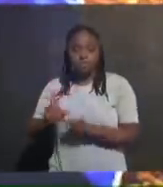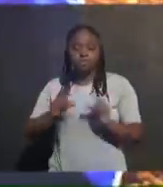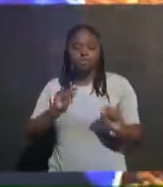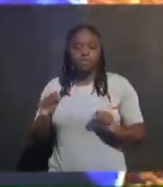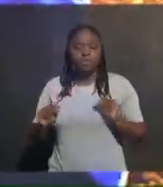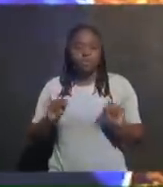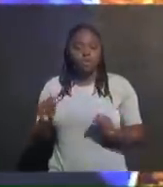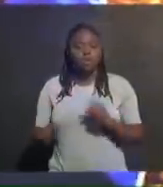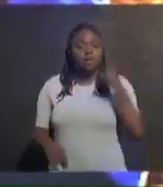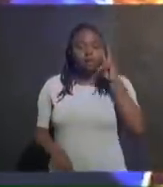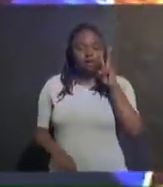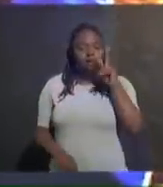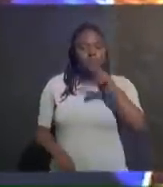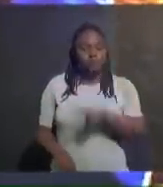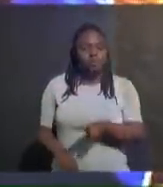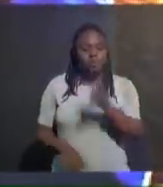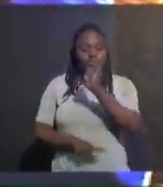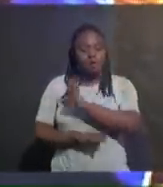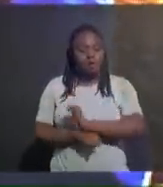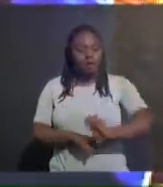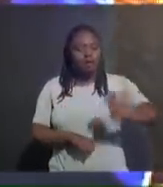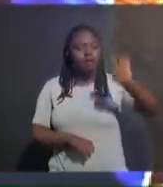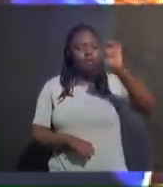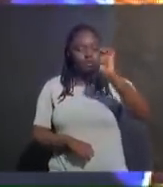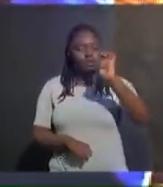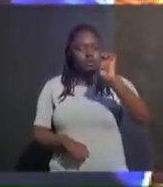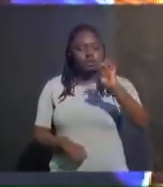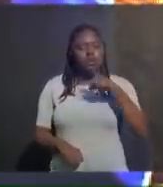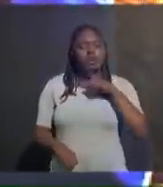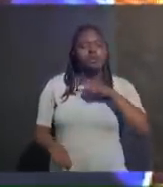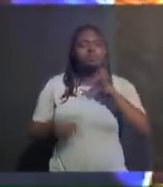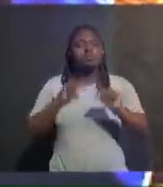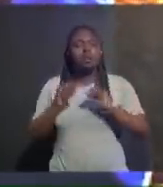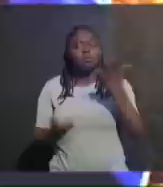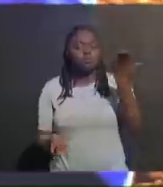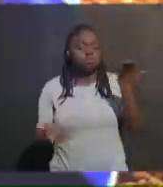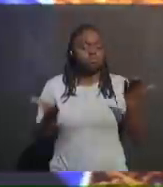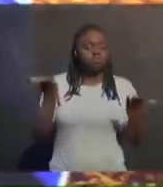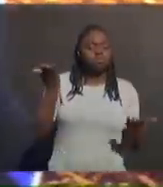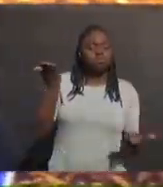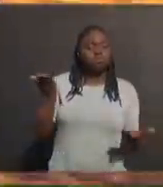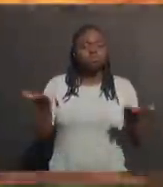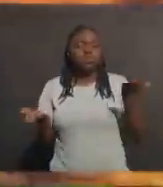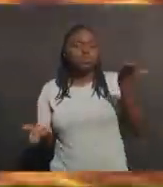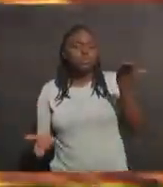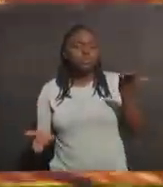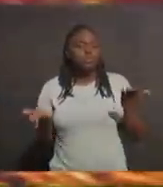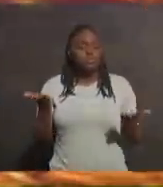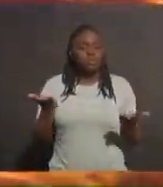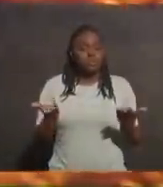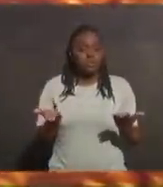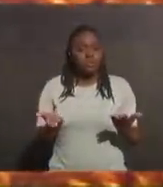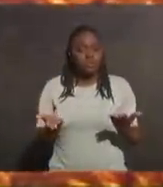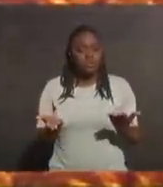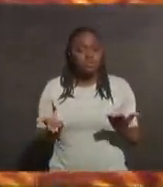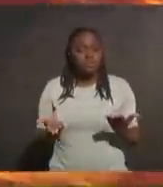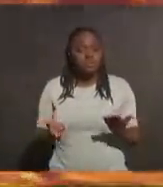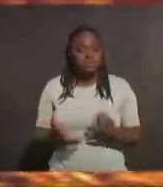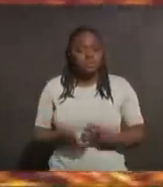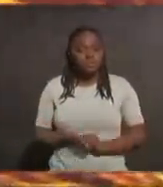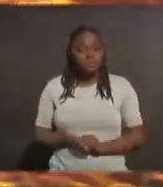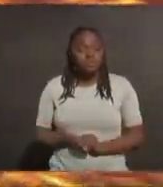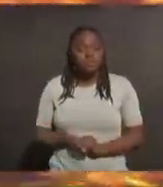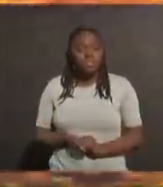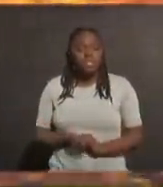aqui, a gente vê Elias. Ele tinha um desequilíbrio relacional. Olha o que é Elias. Elias,